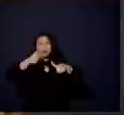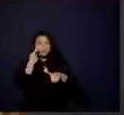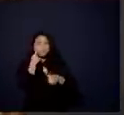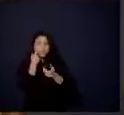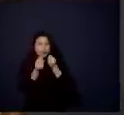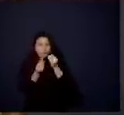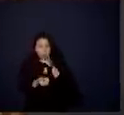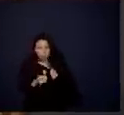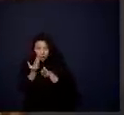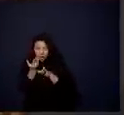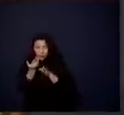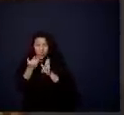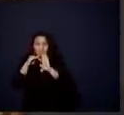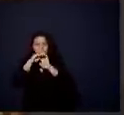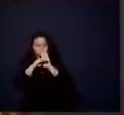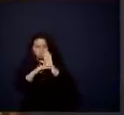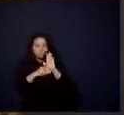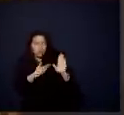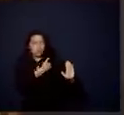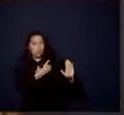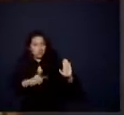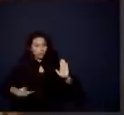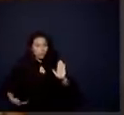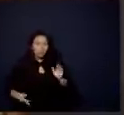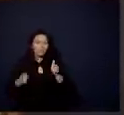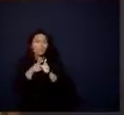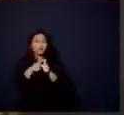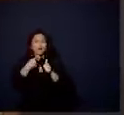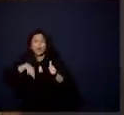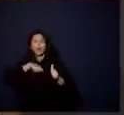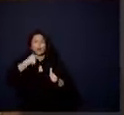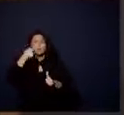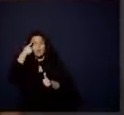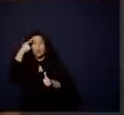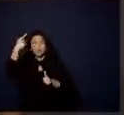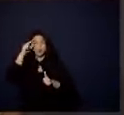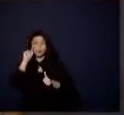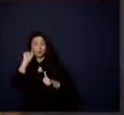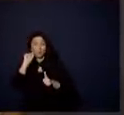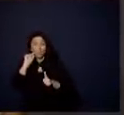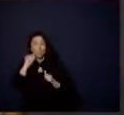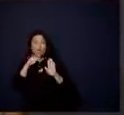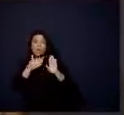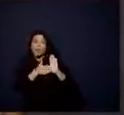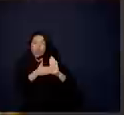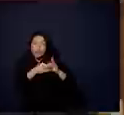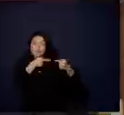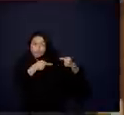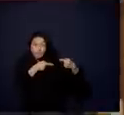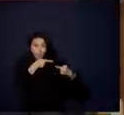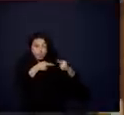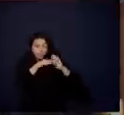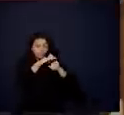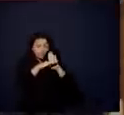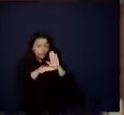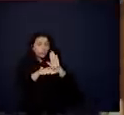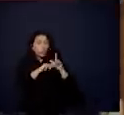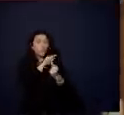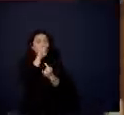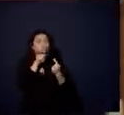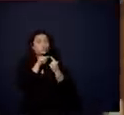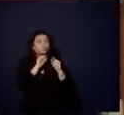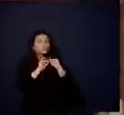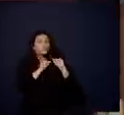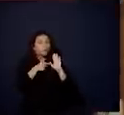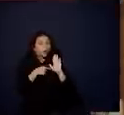públicas a gente tem que lembrar que as políticas públicas na primeira a gente tem que entender Qual que é o objetivo da política né para depois mensurar e